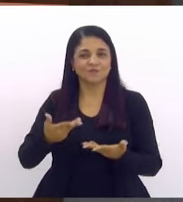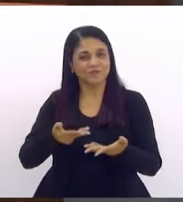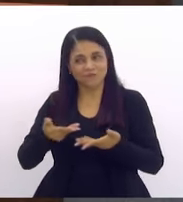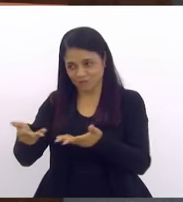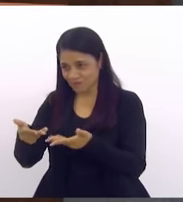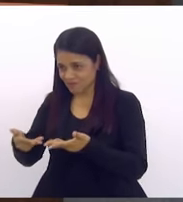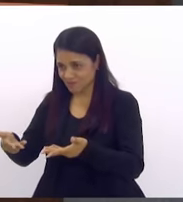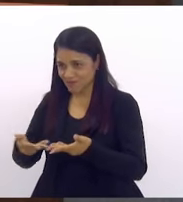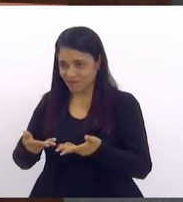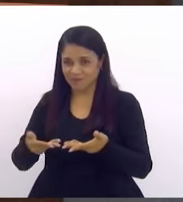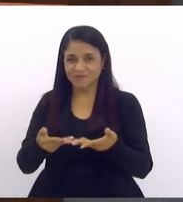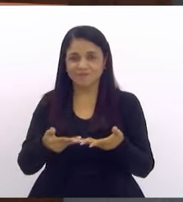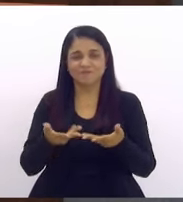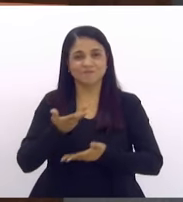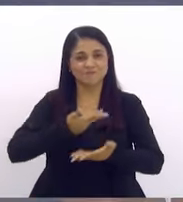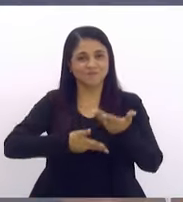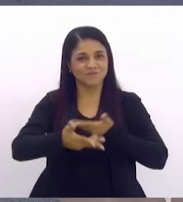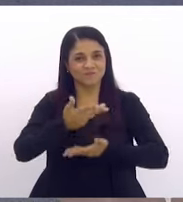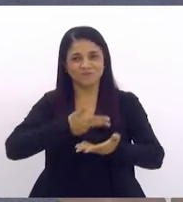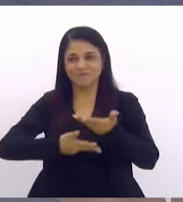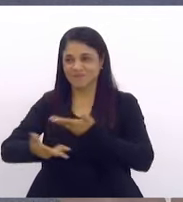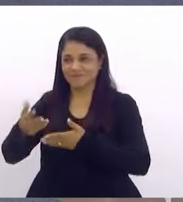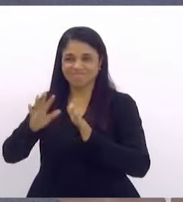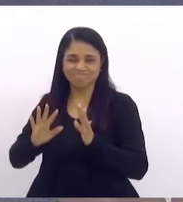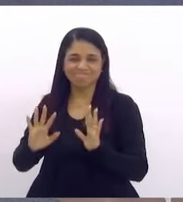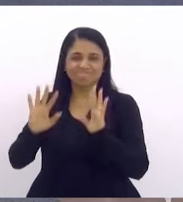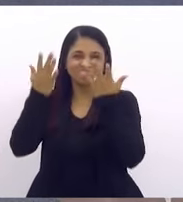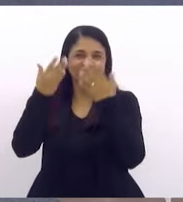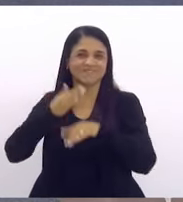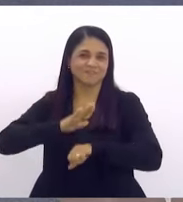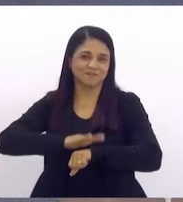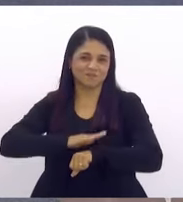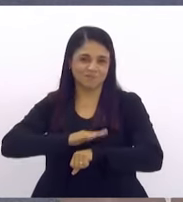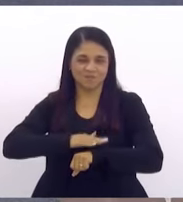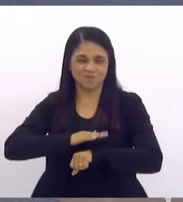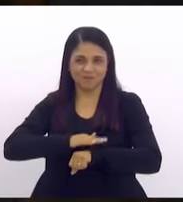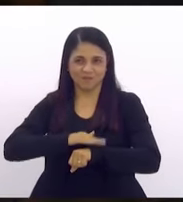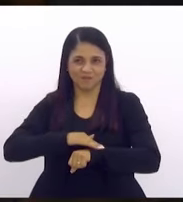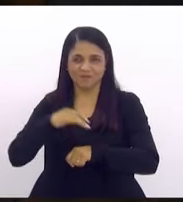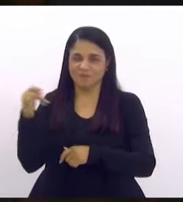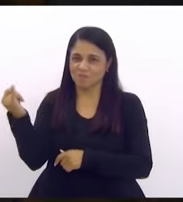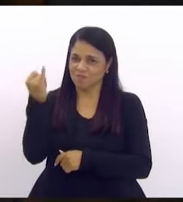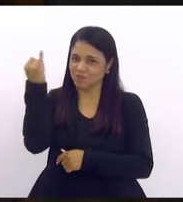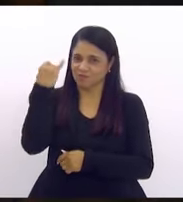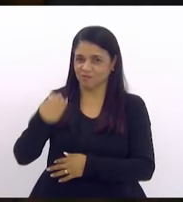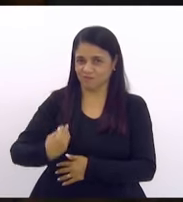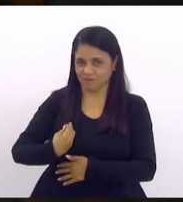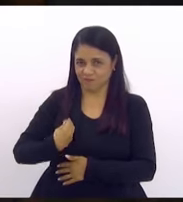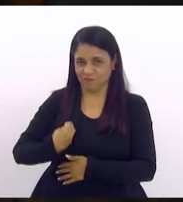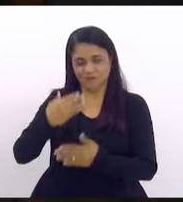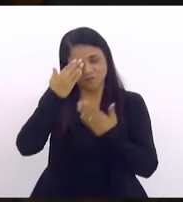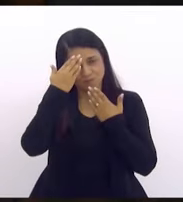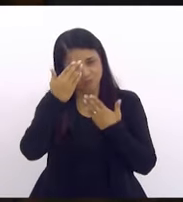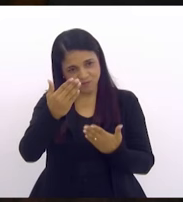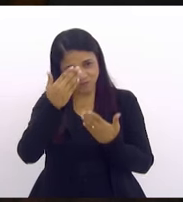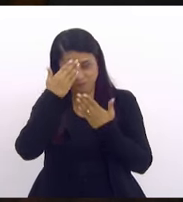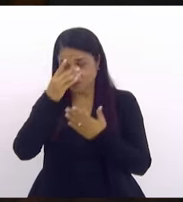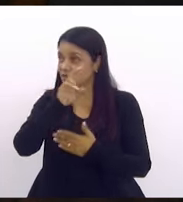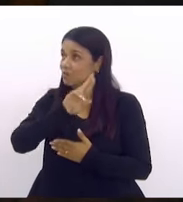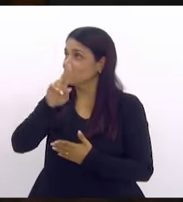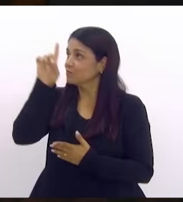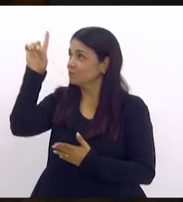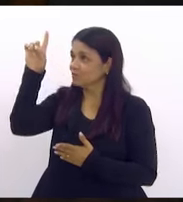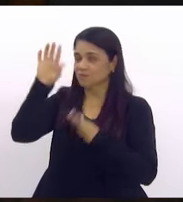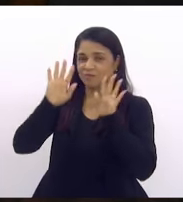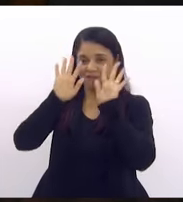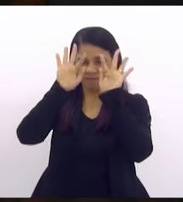possamos eh eh confraternizar esse momento tão importante em nossas vid Muito obrigado Em Nome de Deus